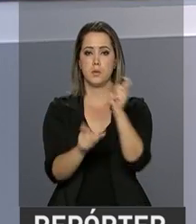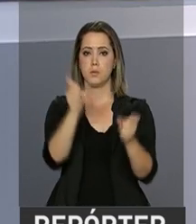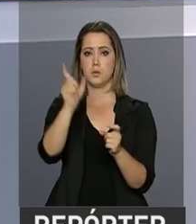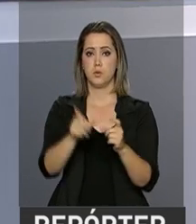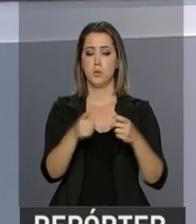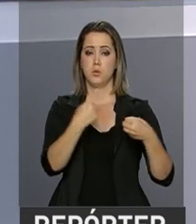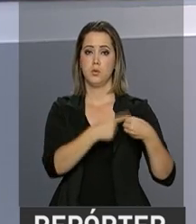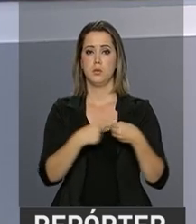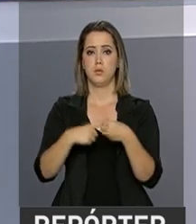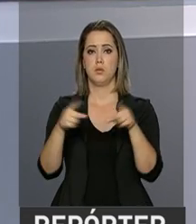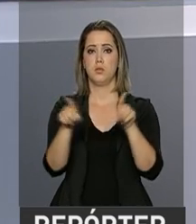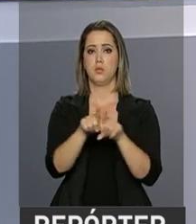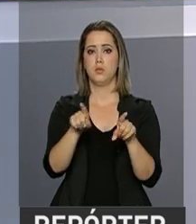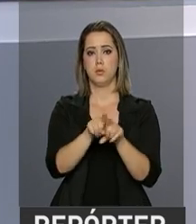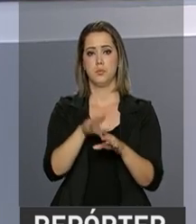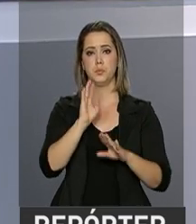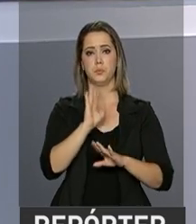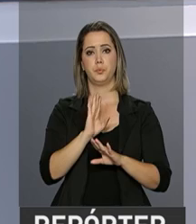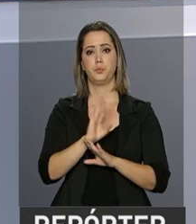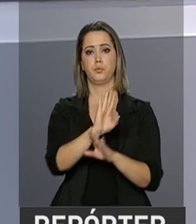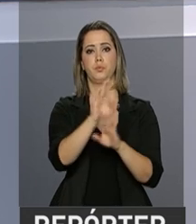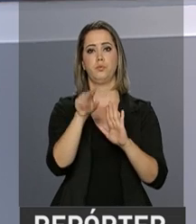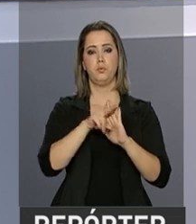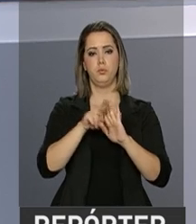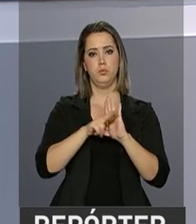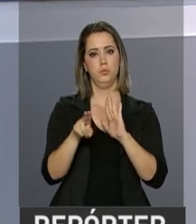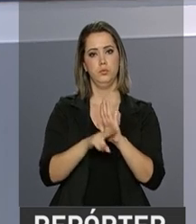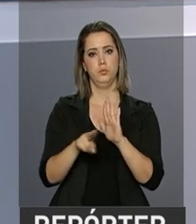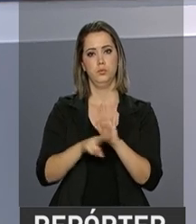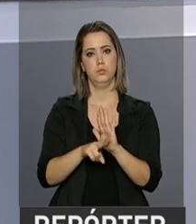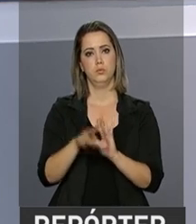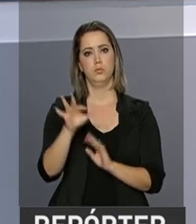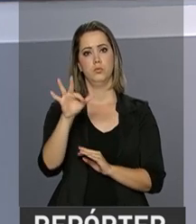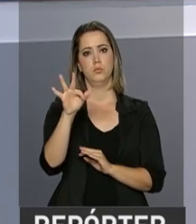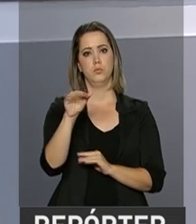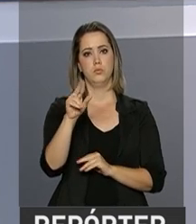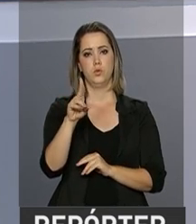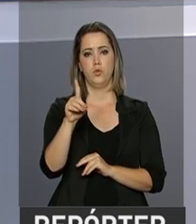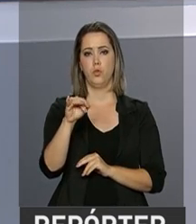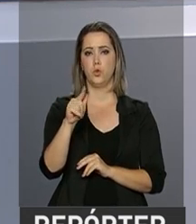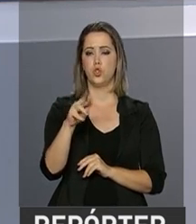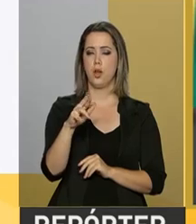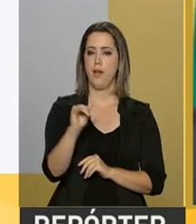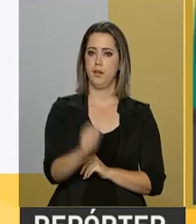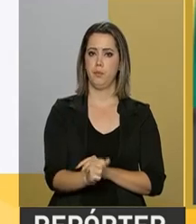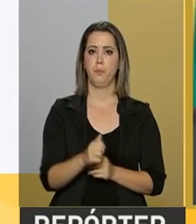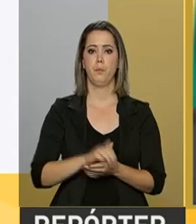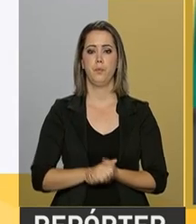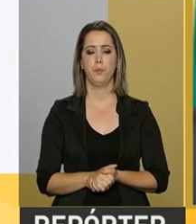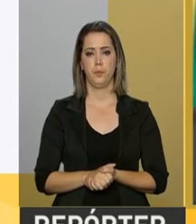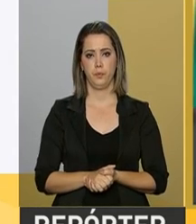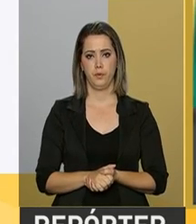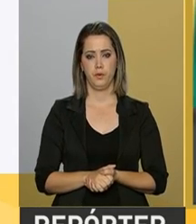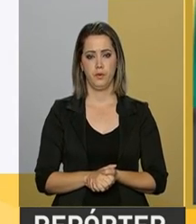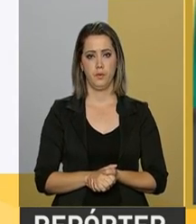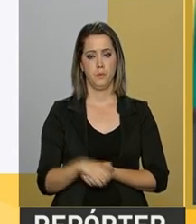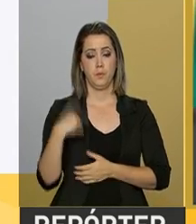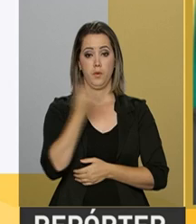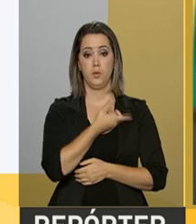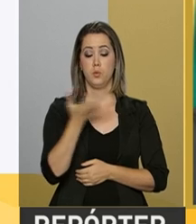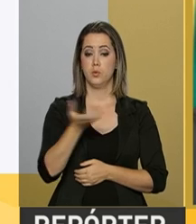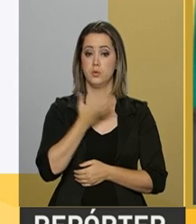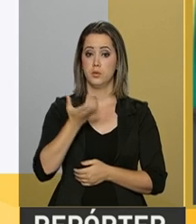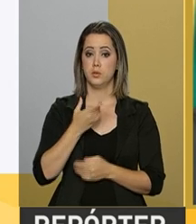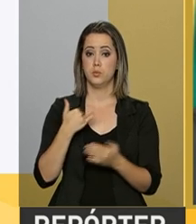cidades também serão beneficiados pela medida de regularização fundiária o que nós estamos